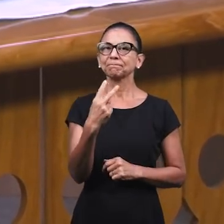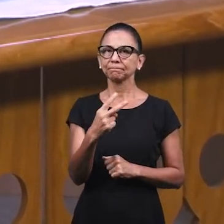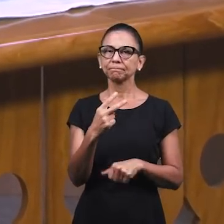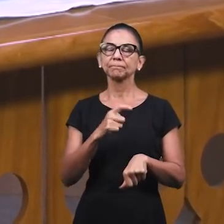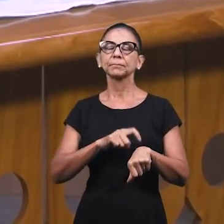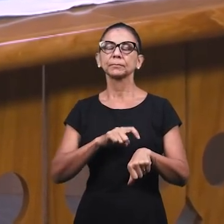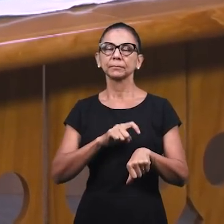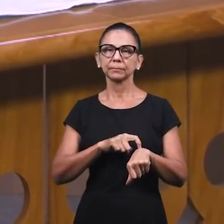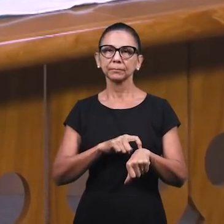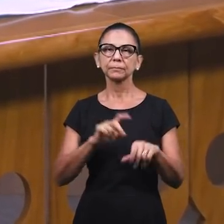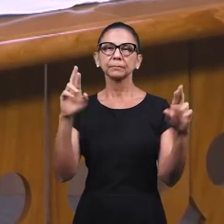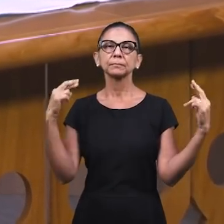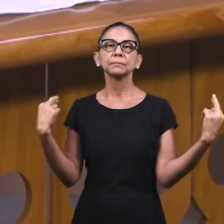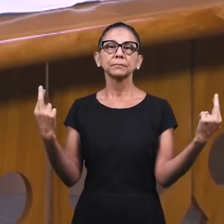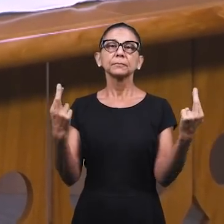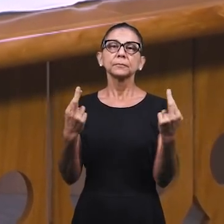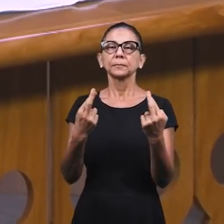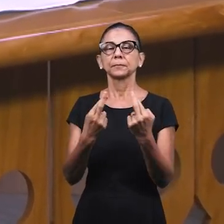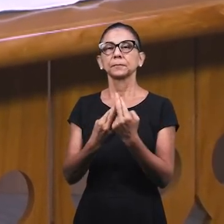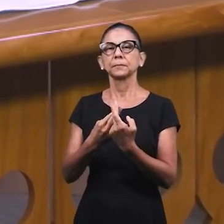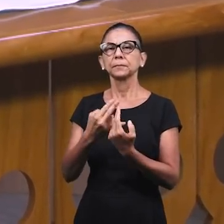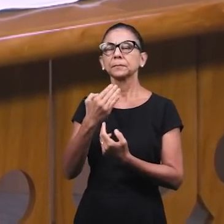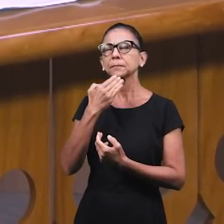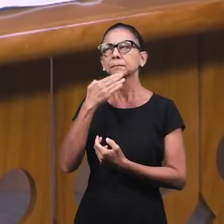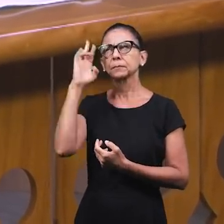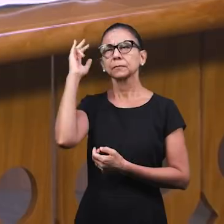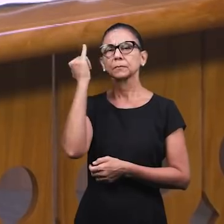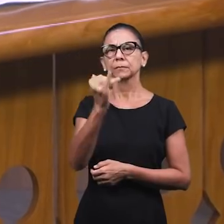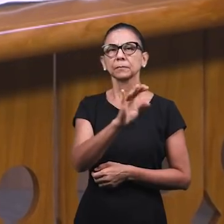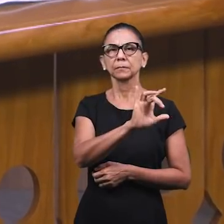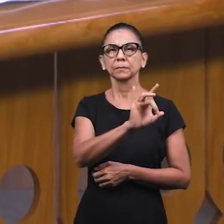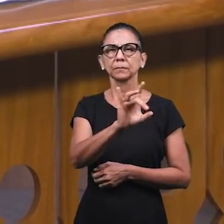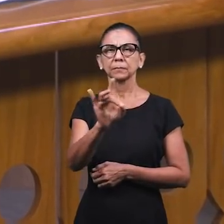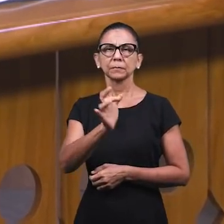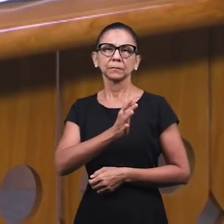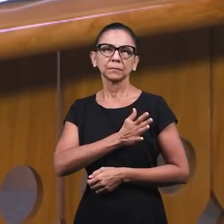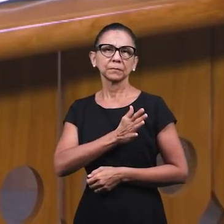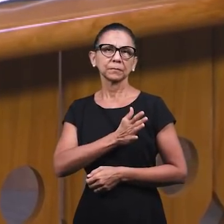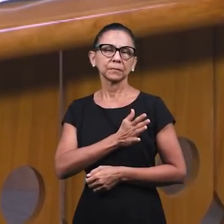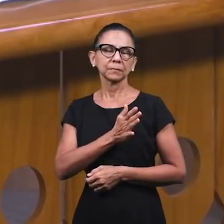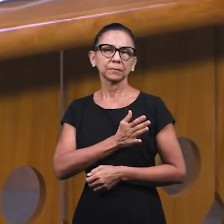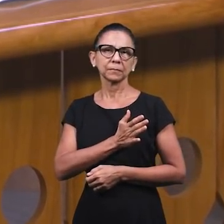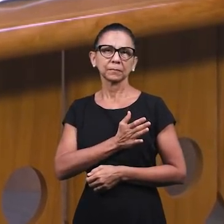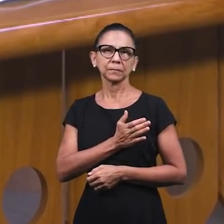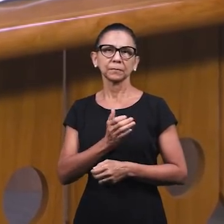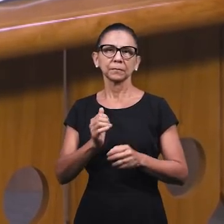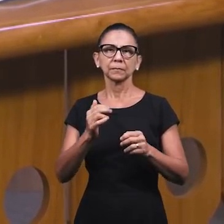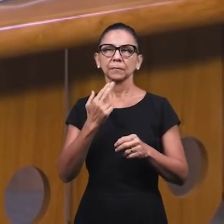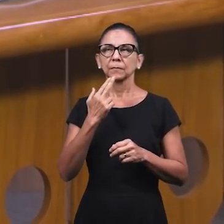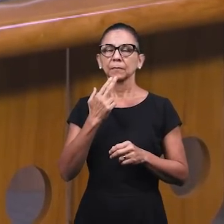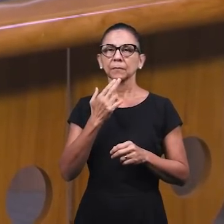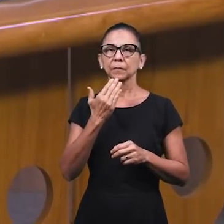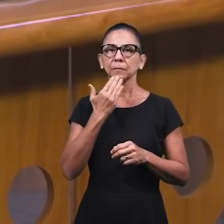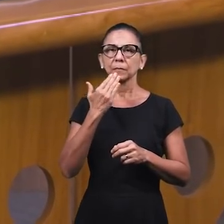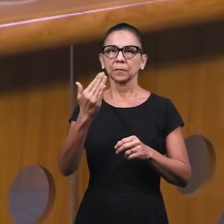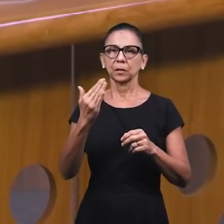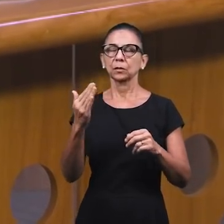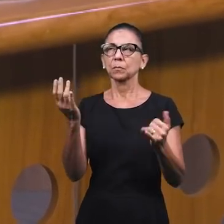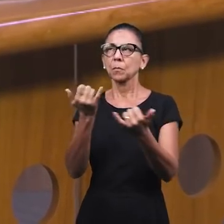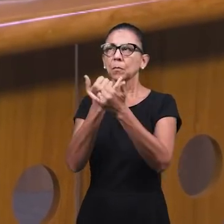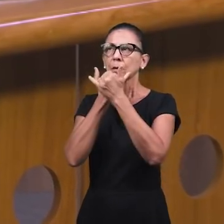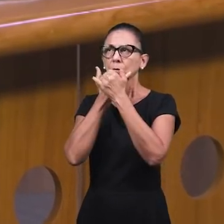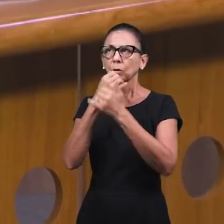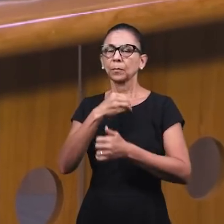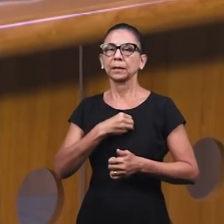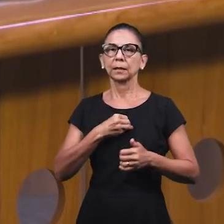deste momento. Senhor, que Tu estejas falando a cada coração e para isso, Senhor, pela operação do Teu Espírito, pedimos que os nossos pecados sejam